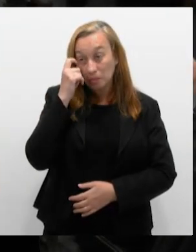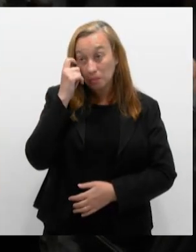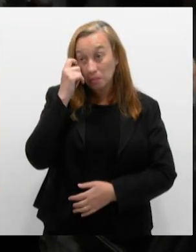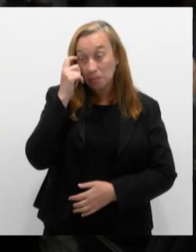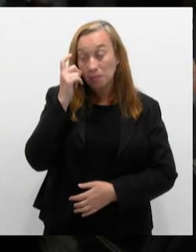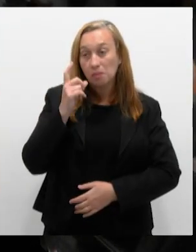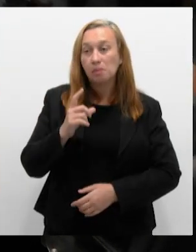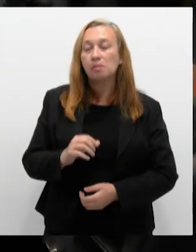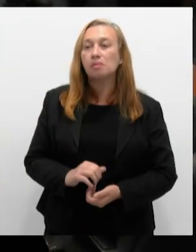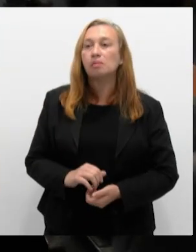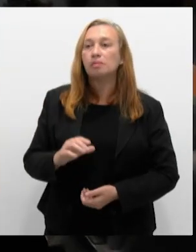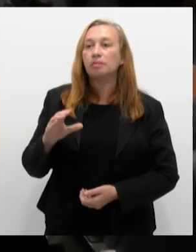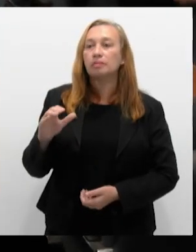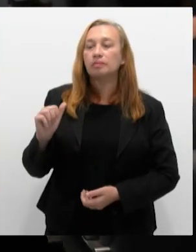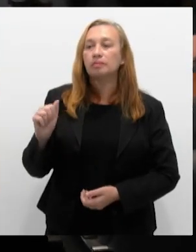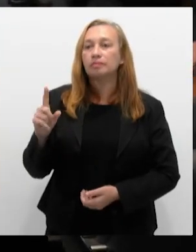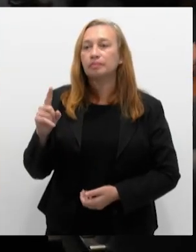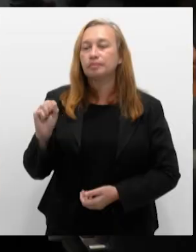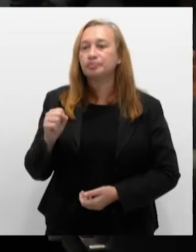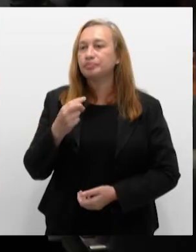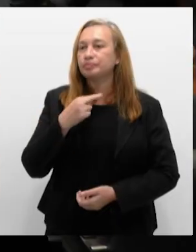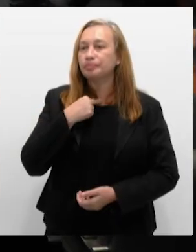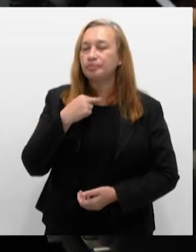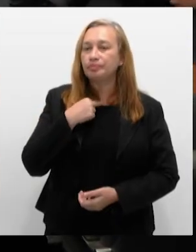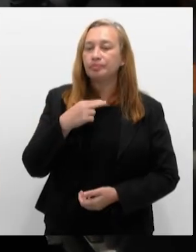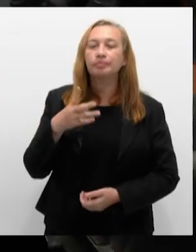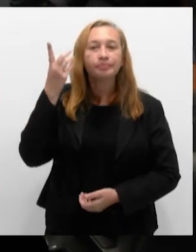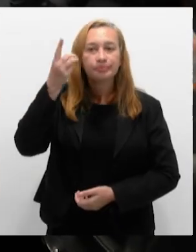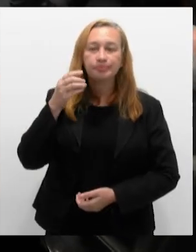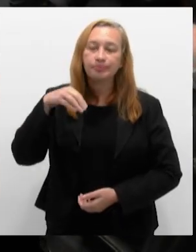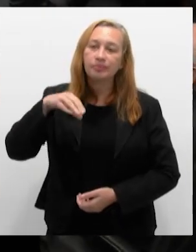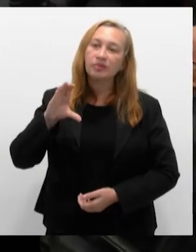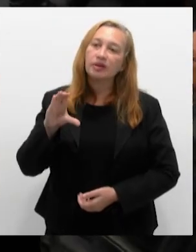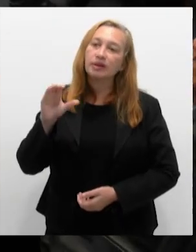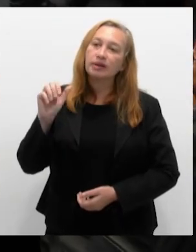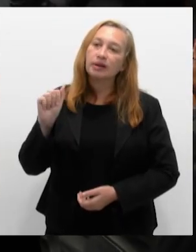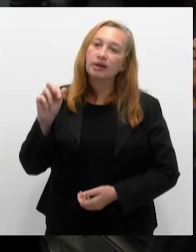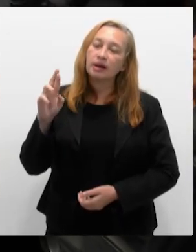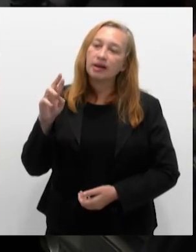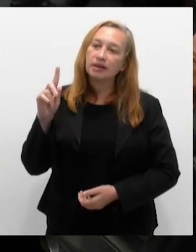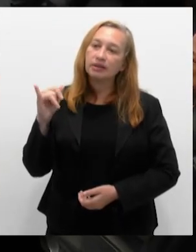Carlos Augusto é autor. Deputado Carlinhos BNH.